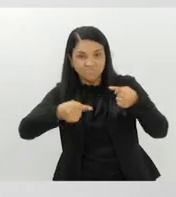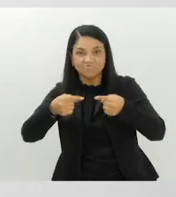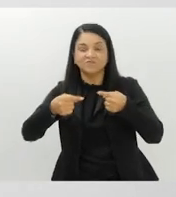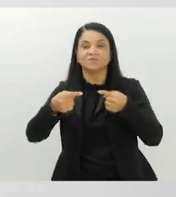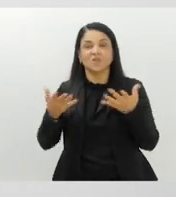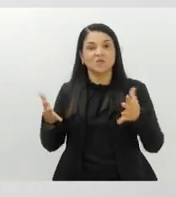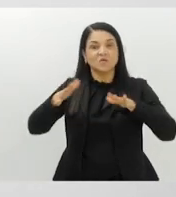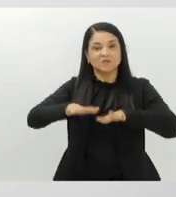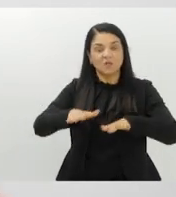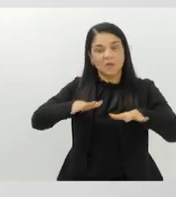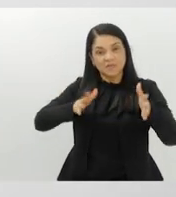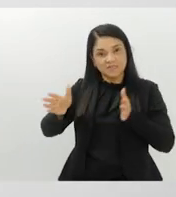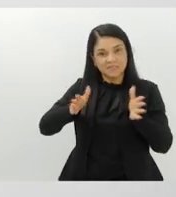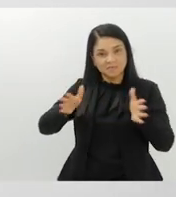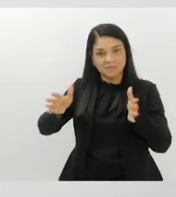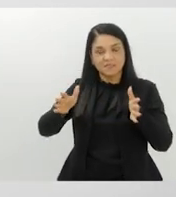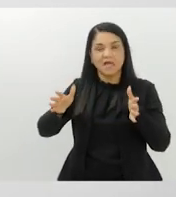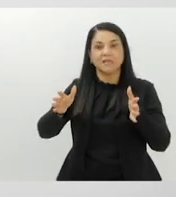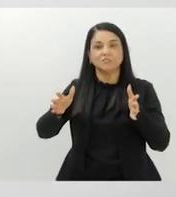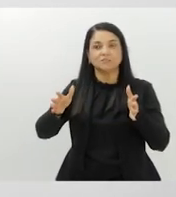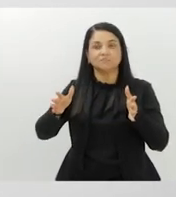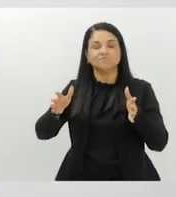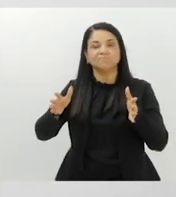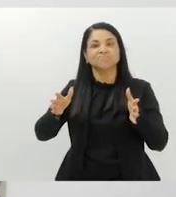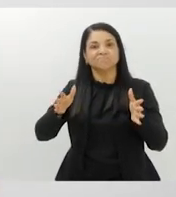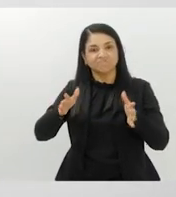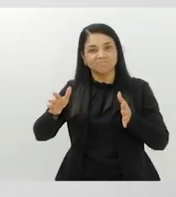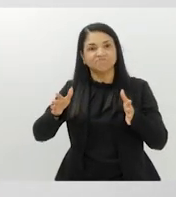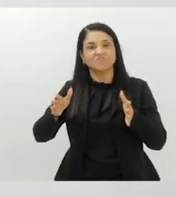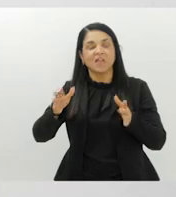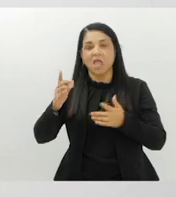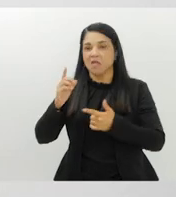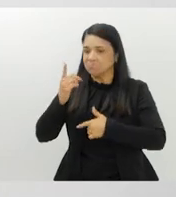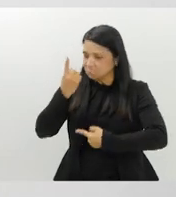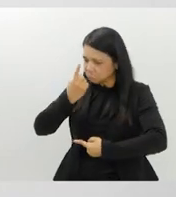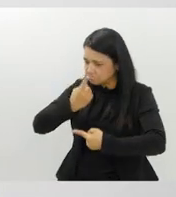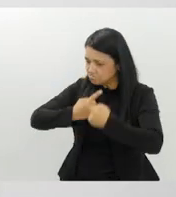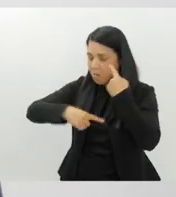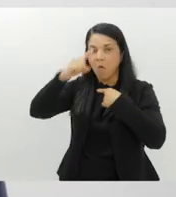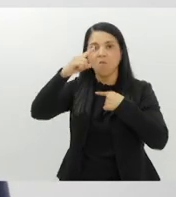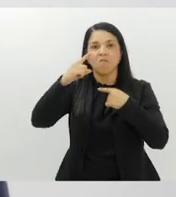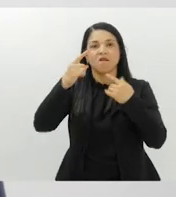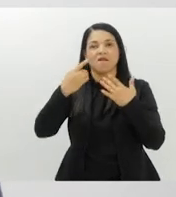acessibilidade, de certo modo, um exercício revolucionário. Axé.